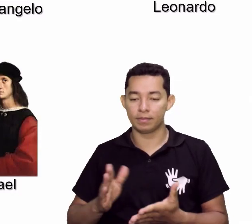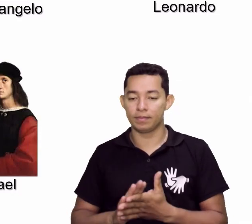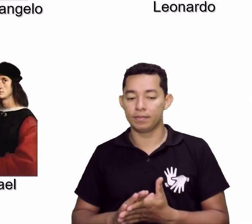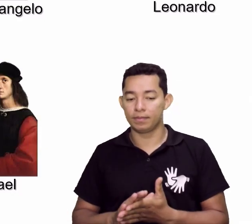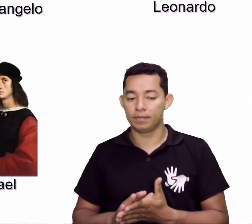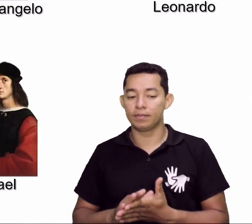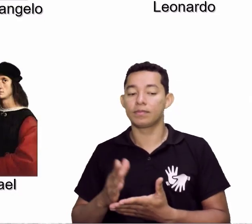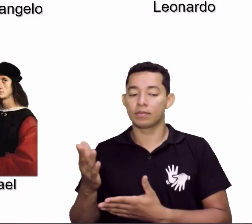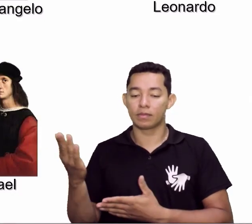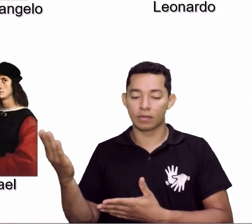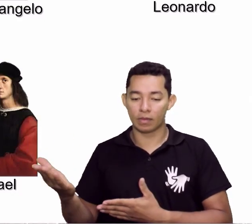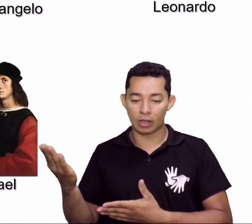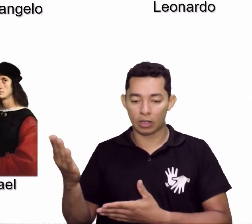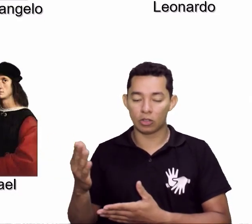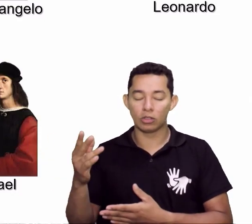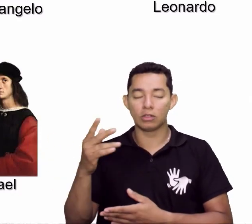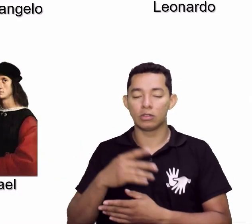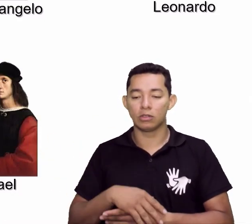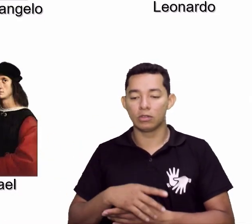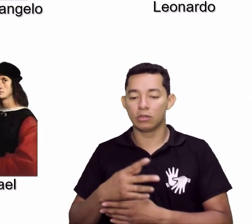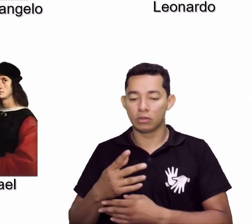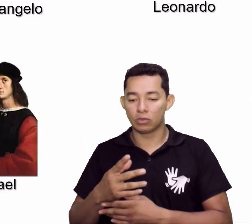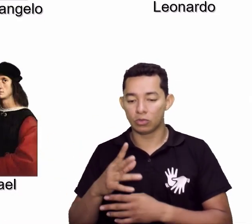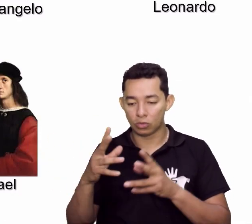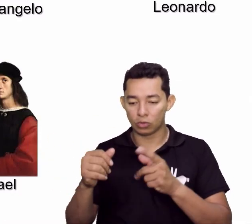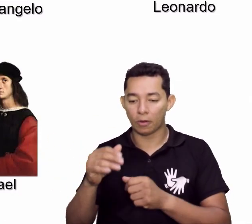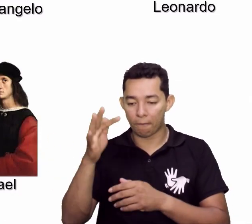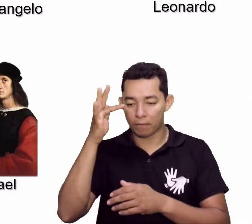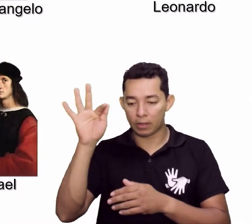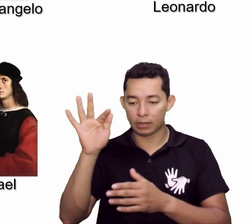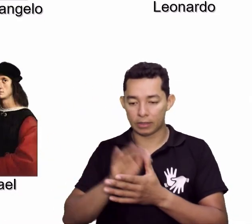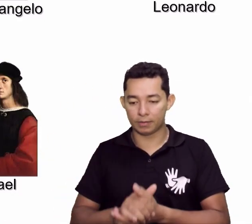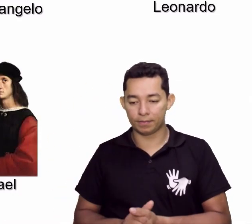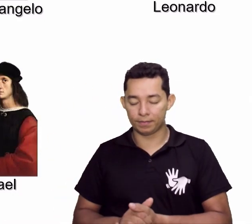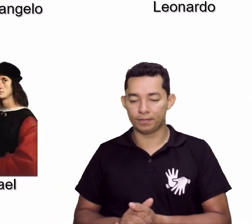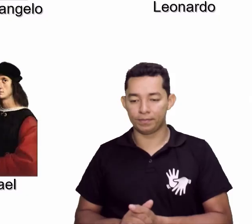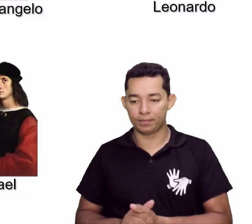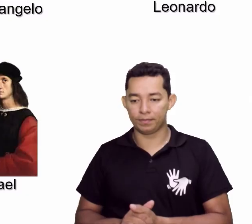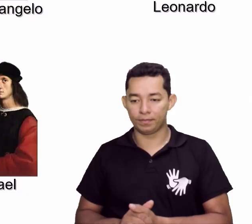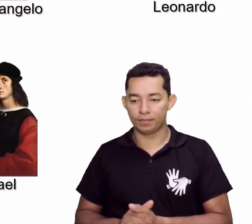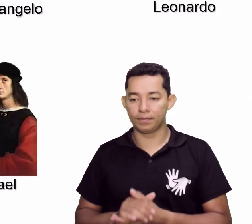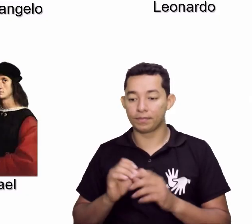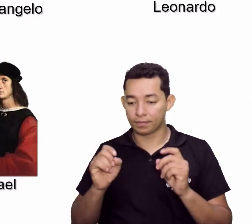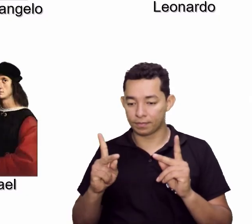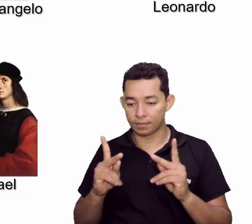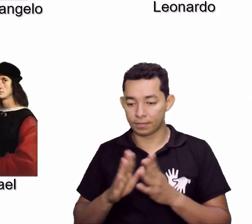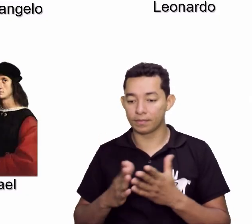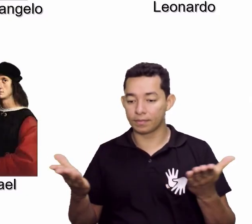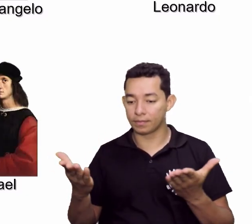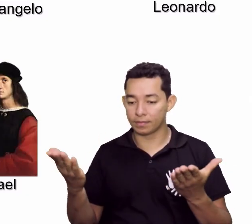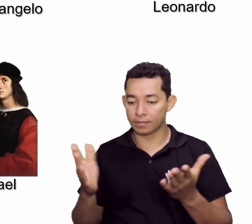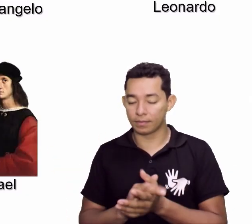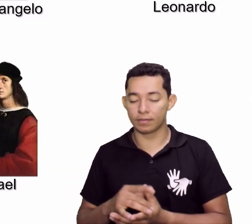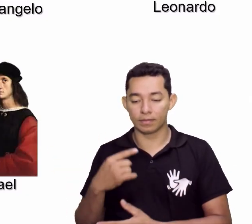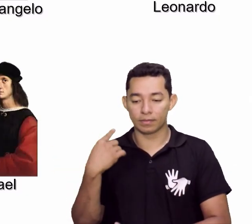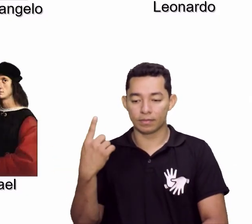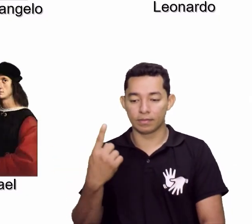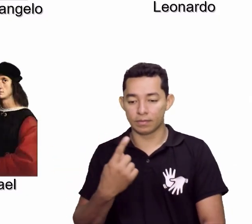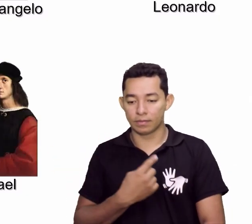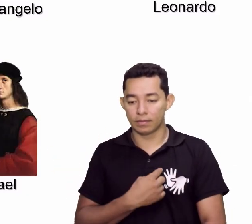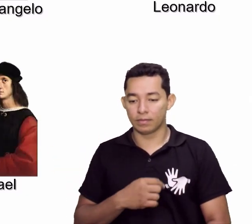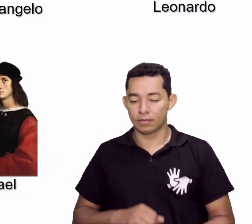Eugène Delacroix, francês, aí, se destacaram bastante, ok? Então, agora nós